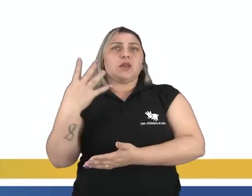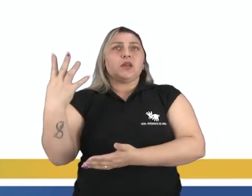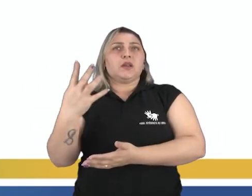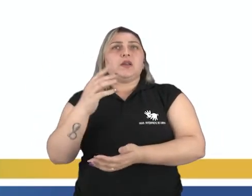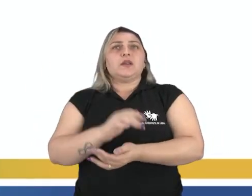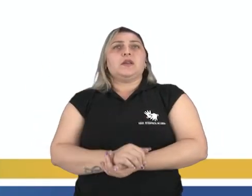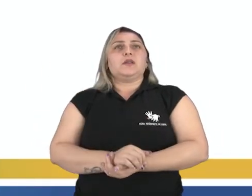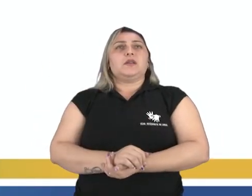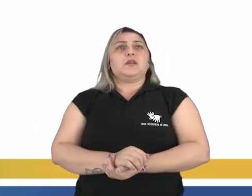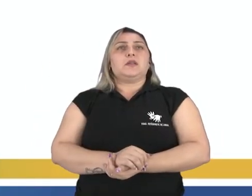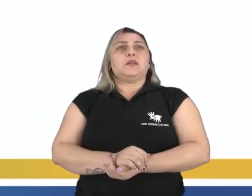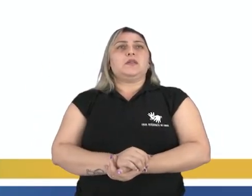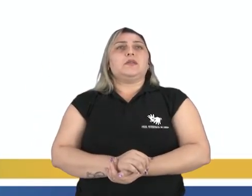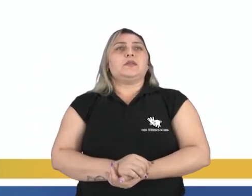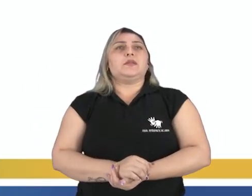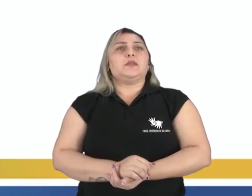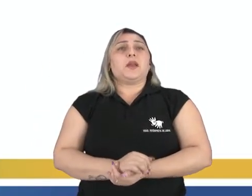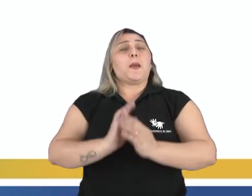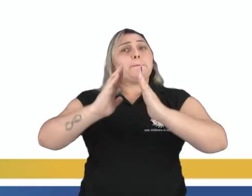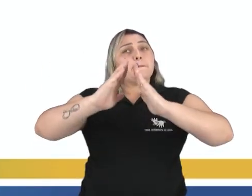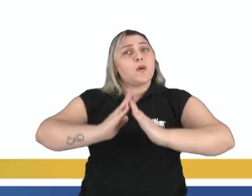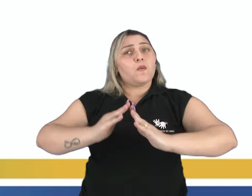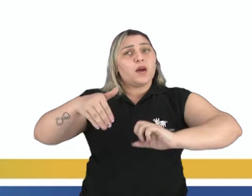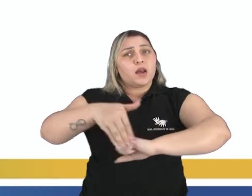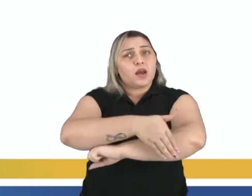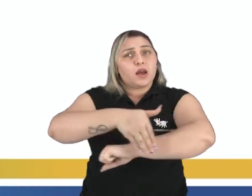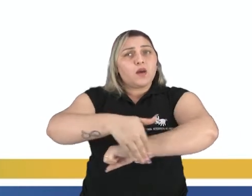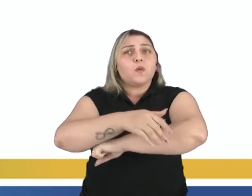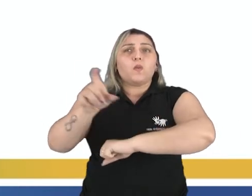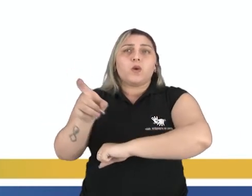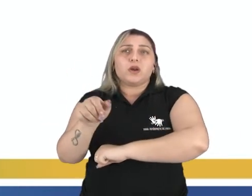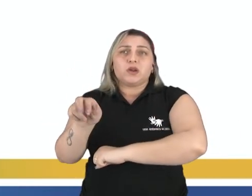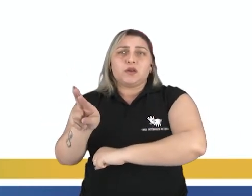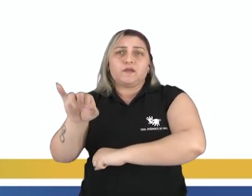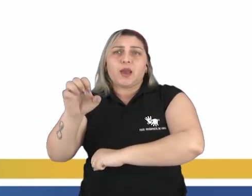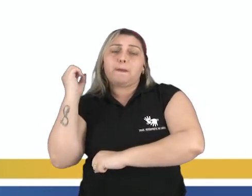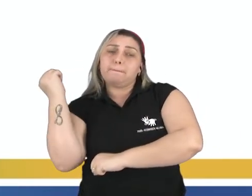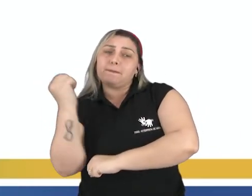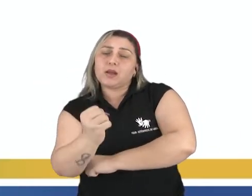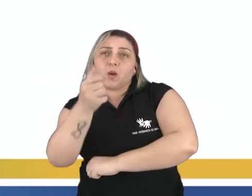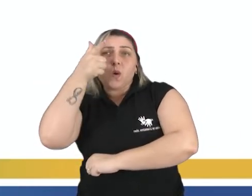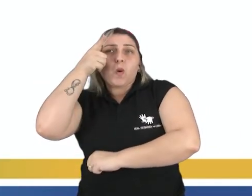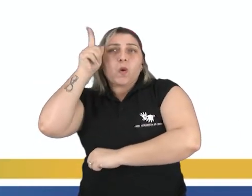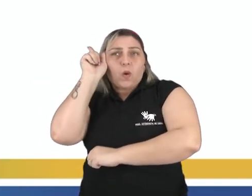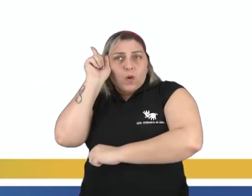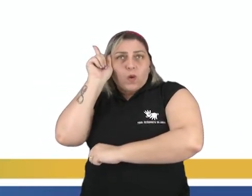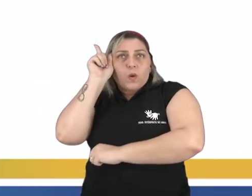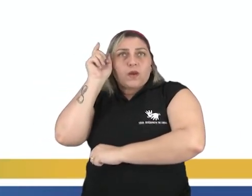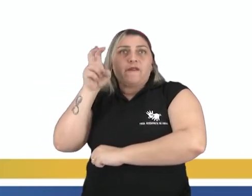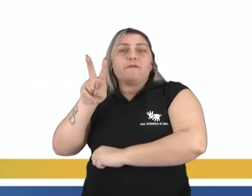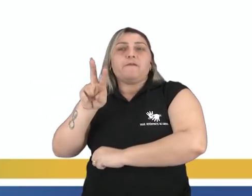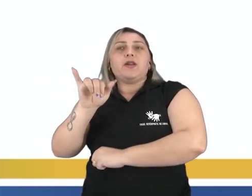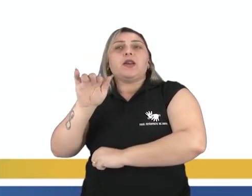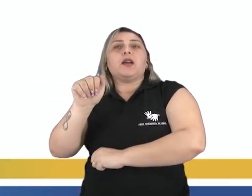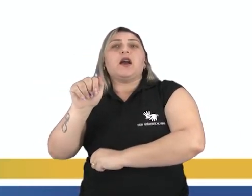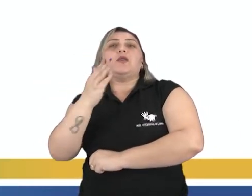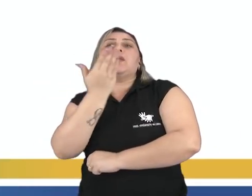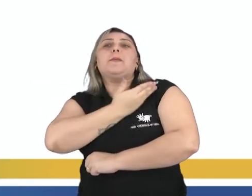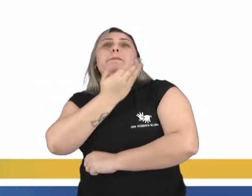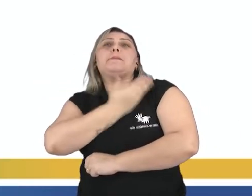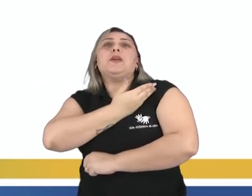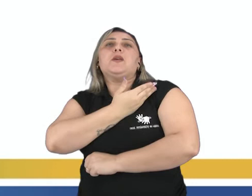Pedro da Silva pedreiro de 30 anos residente na Rua Xavier 25 Penha matou ontem envie o seu colega Joaquim